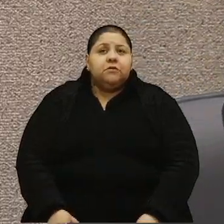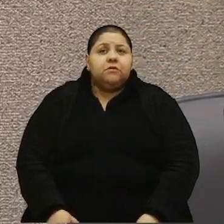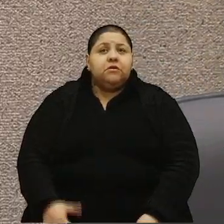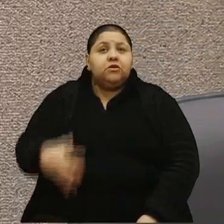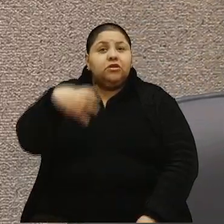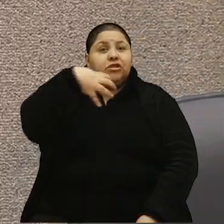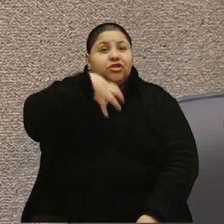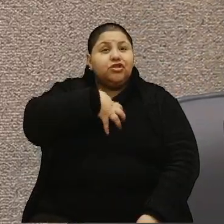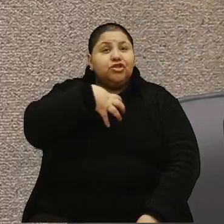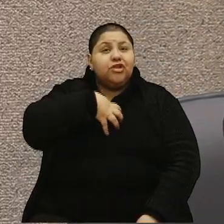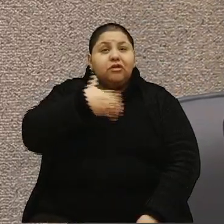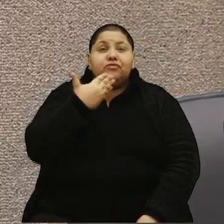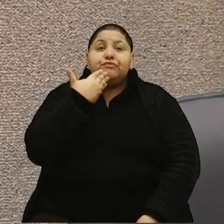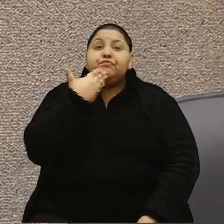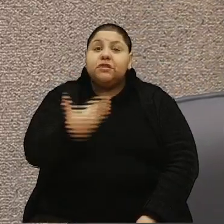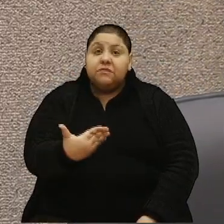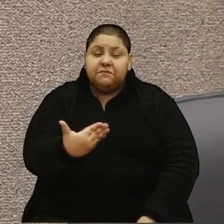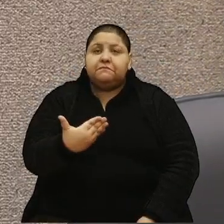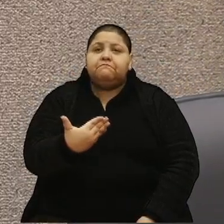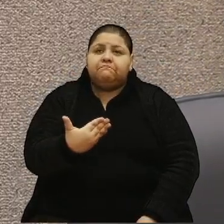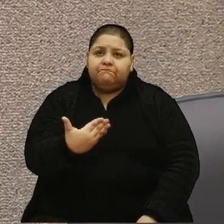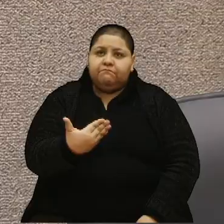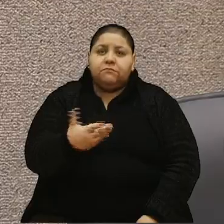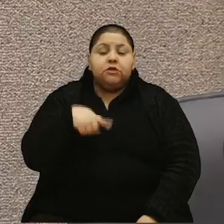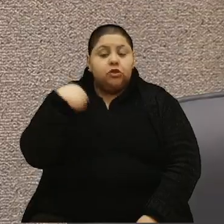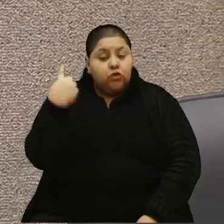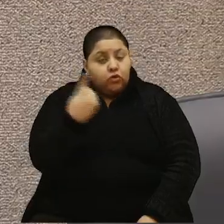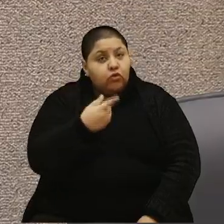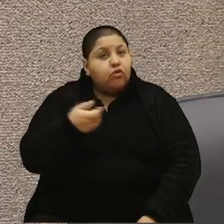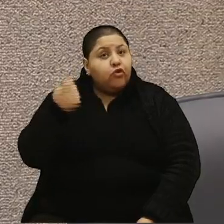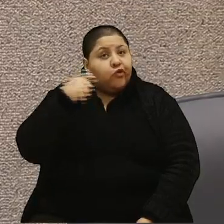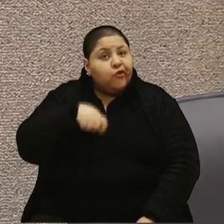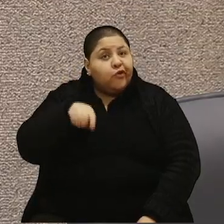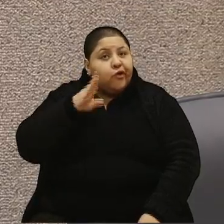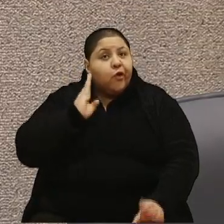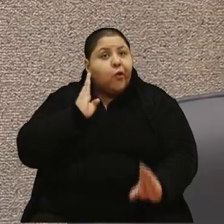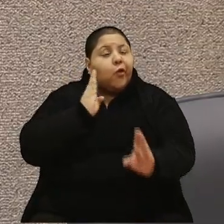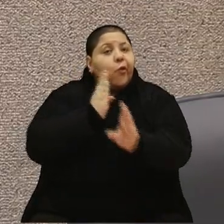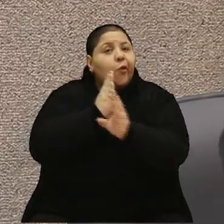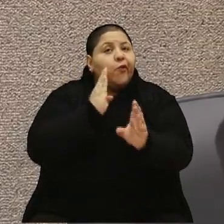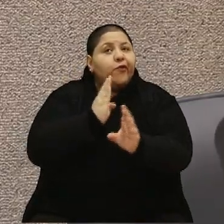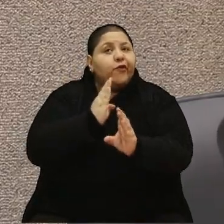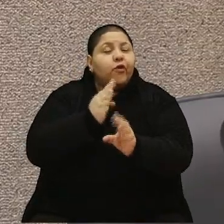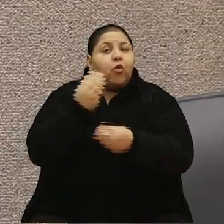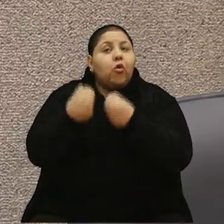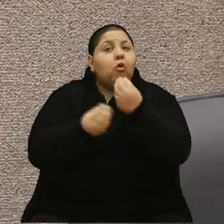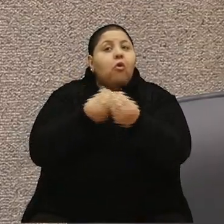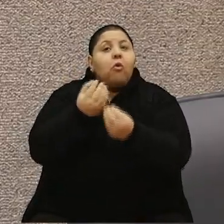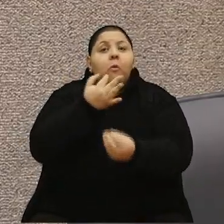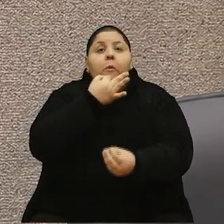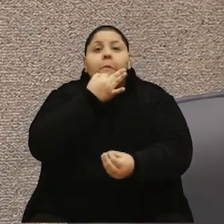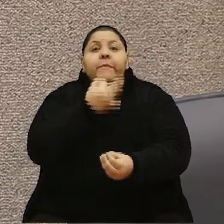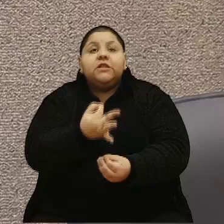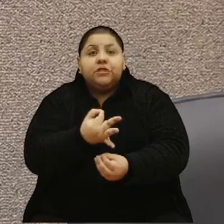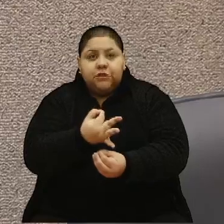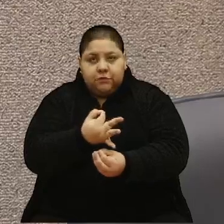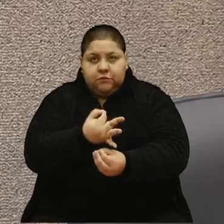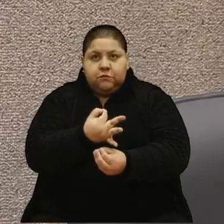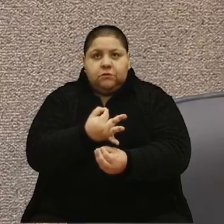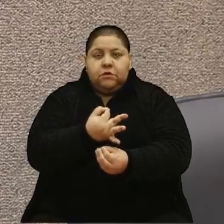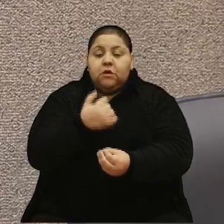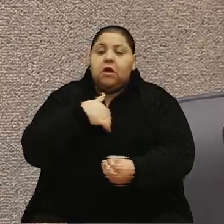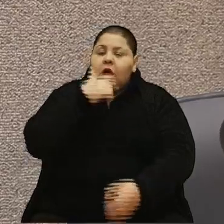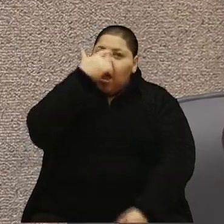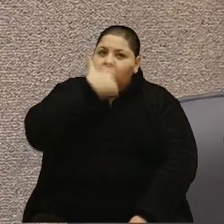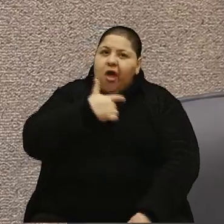formas de contestação. Nós precisamos buscar formas de contestação. E eu acho que